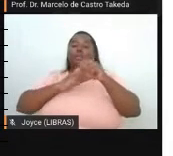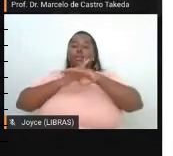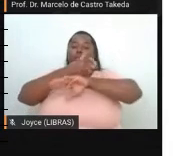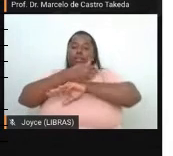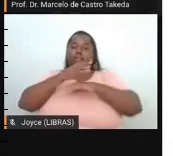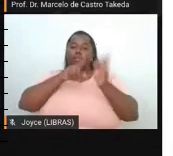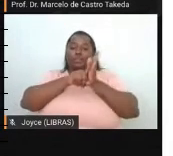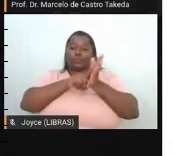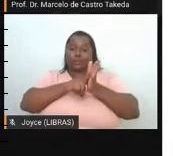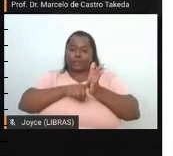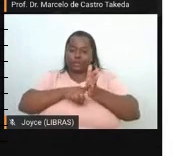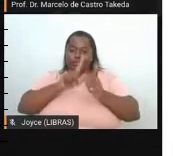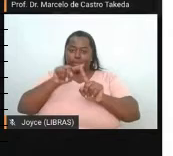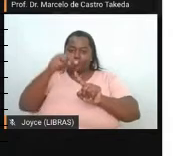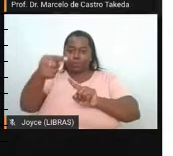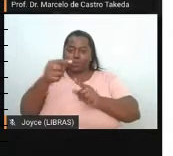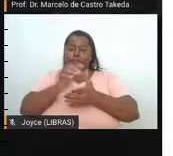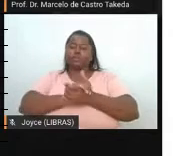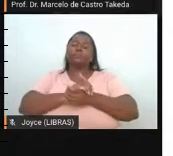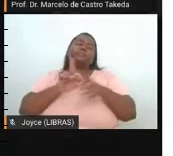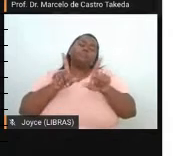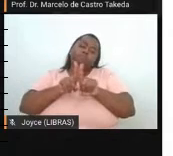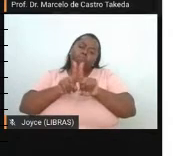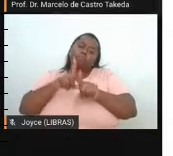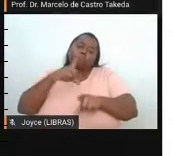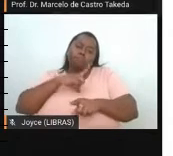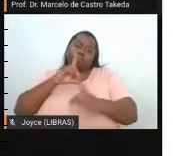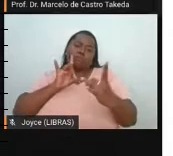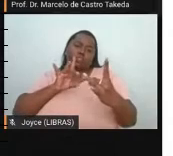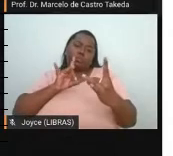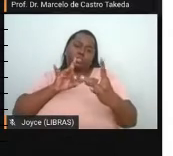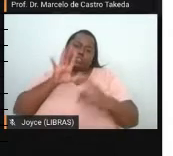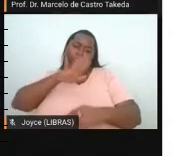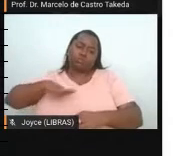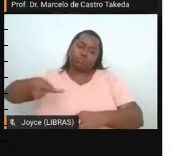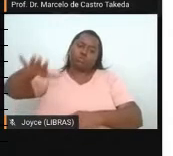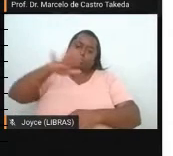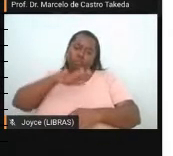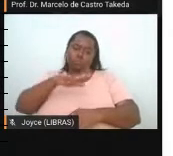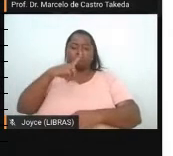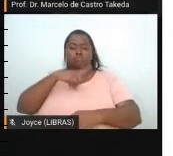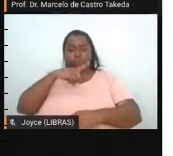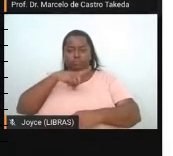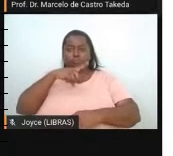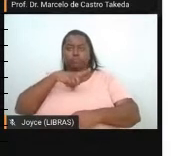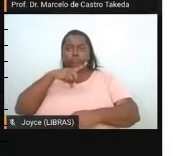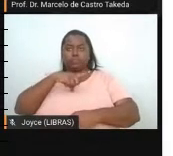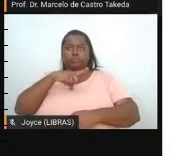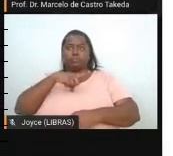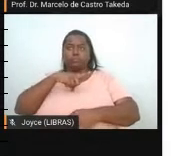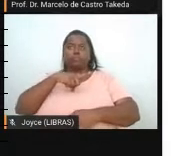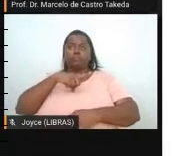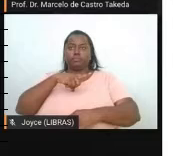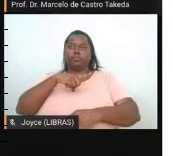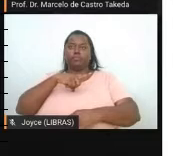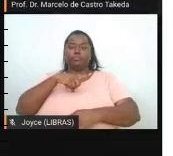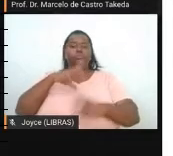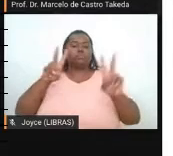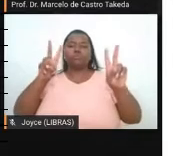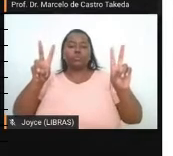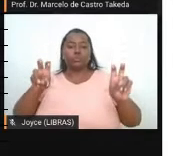E um feedback geral, né? E um feedback geral a